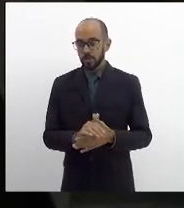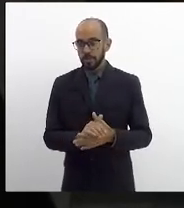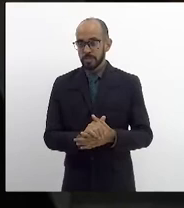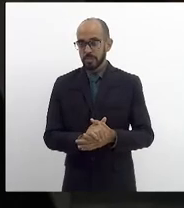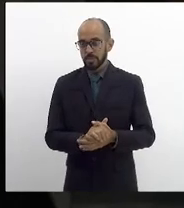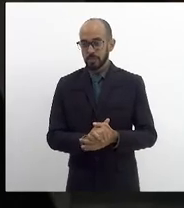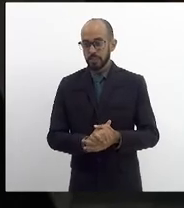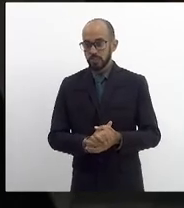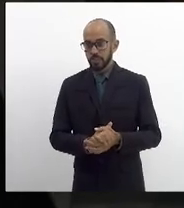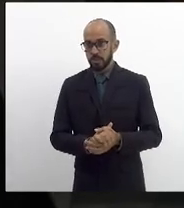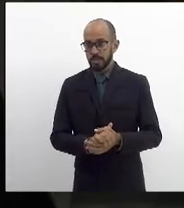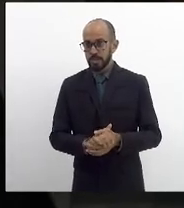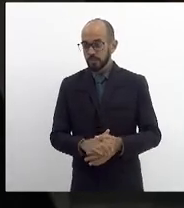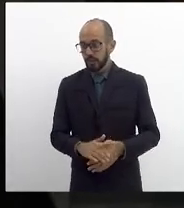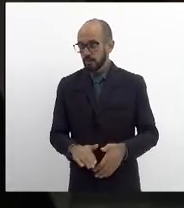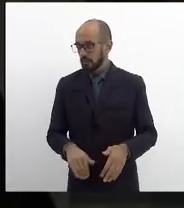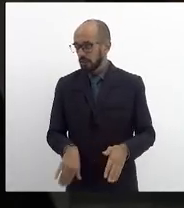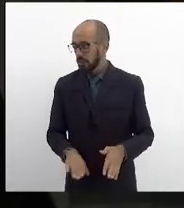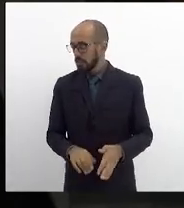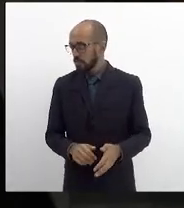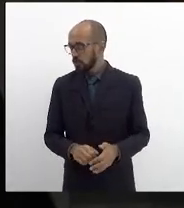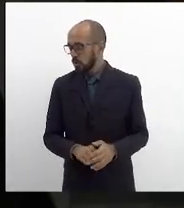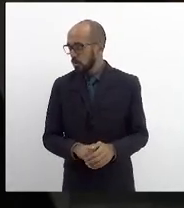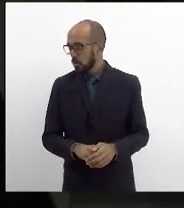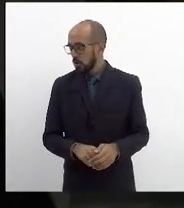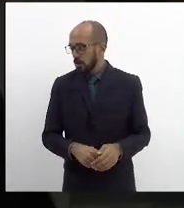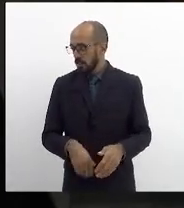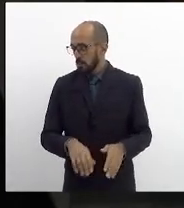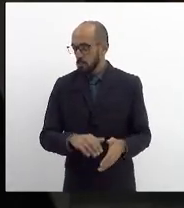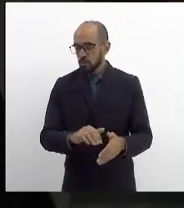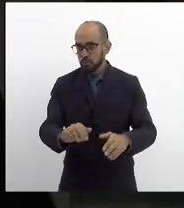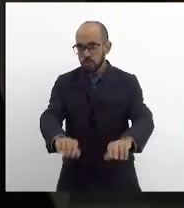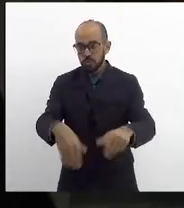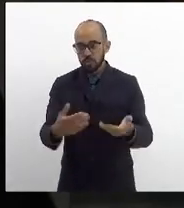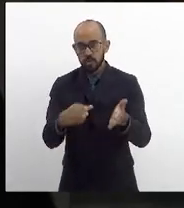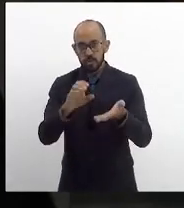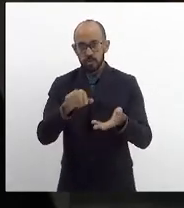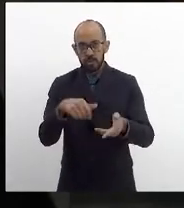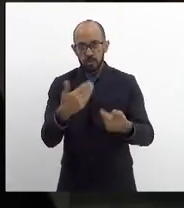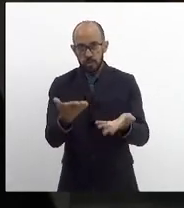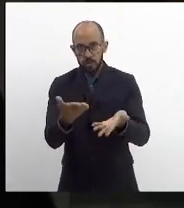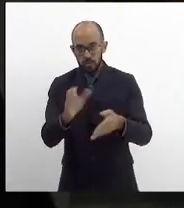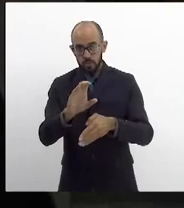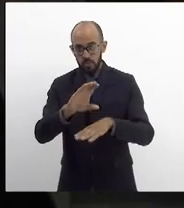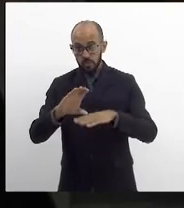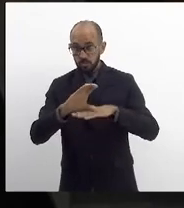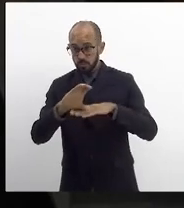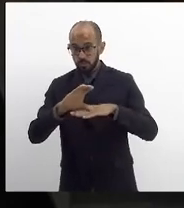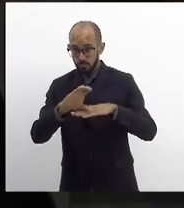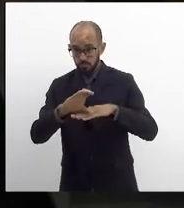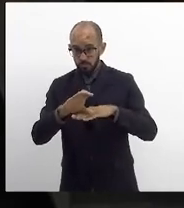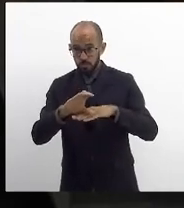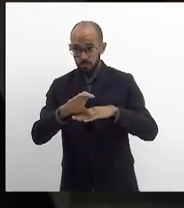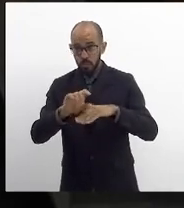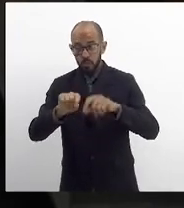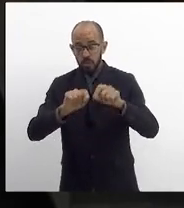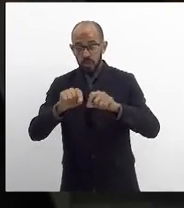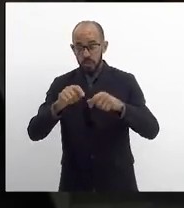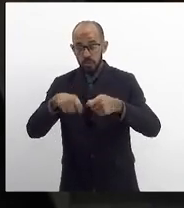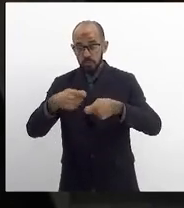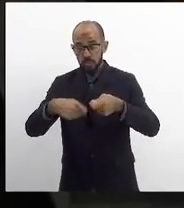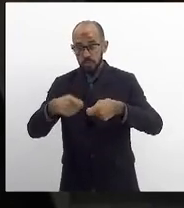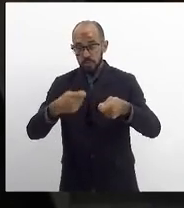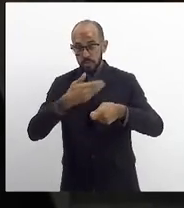volte meia forma mas é um princípio da constituição que a administração pública deve visar